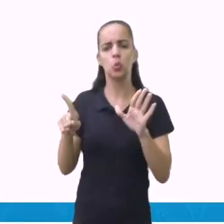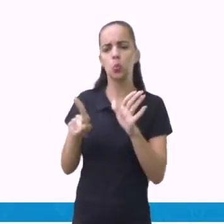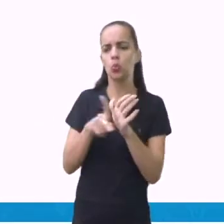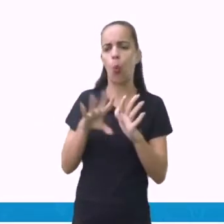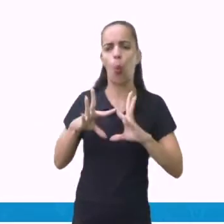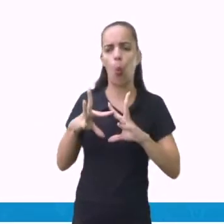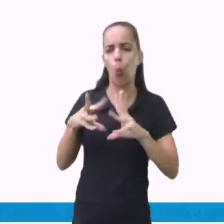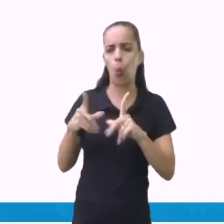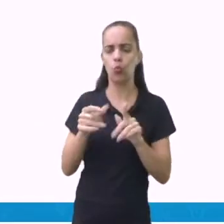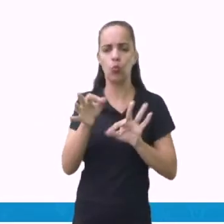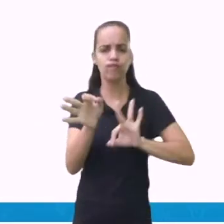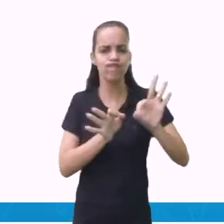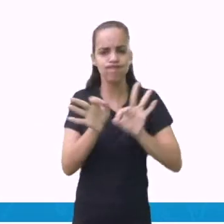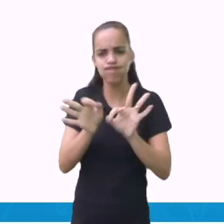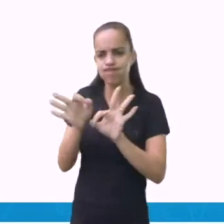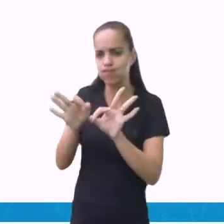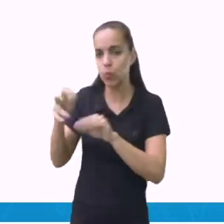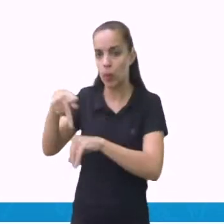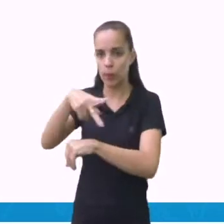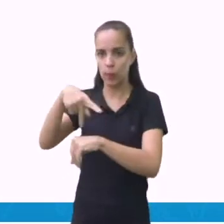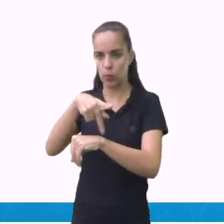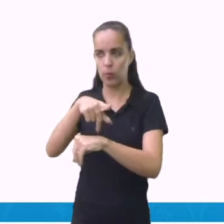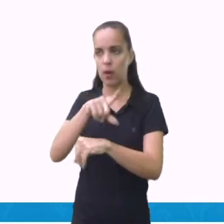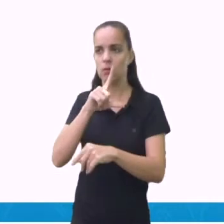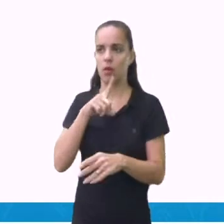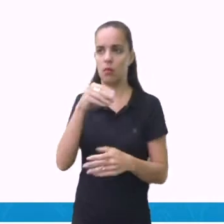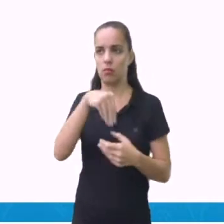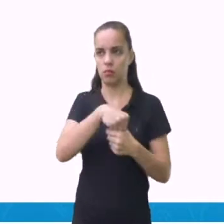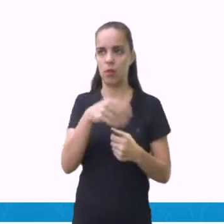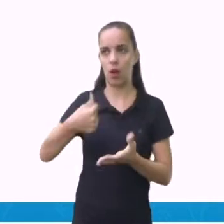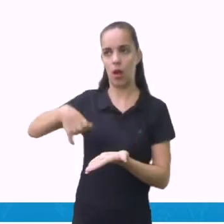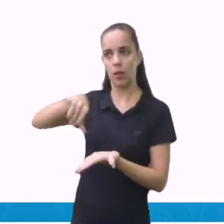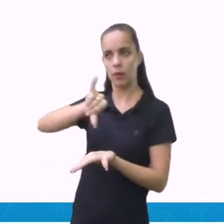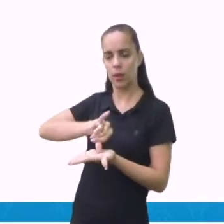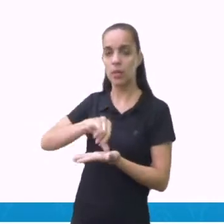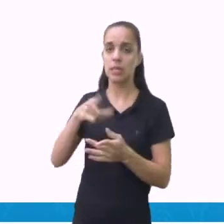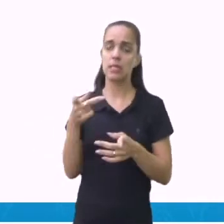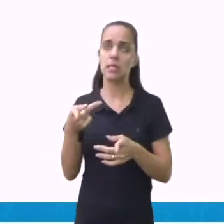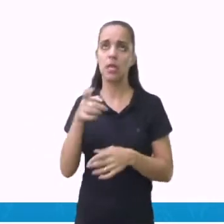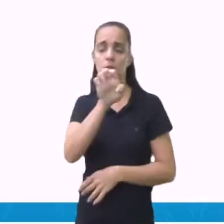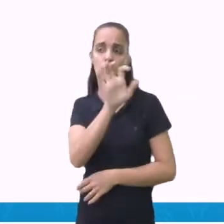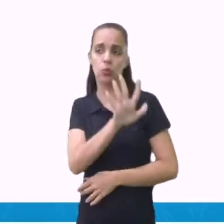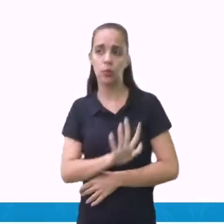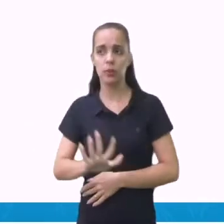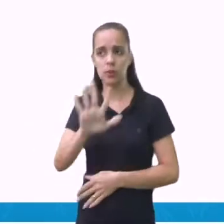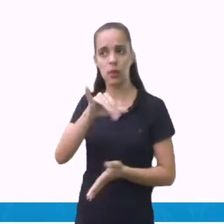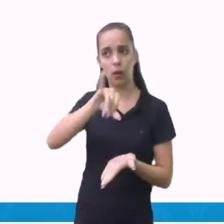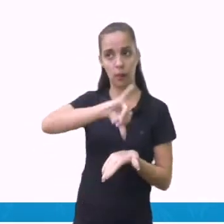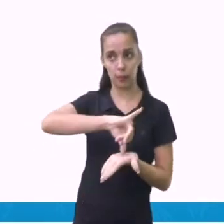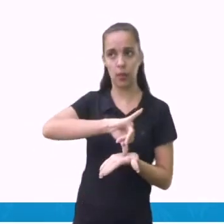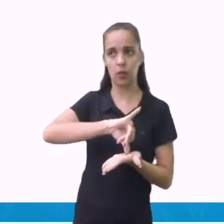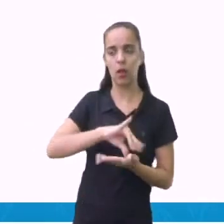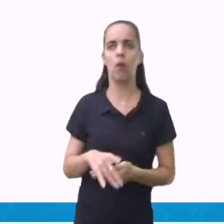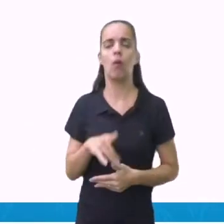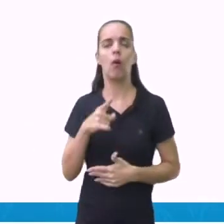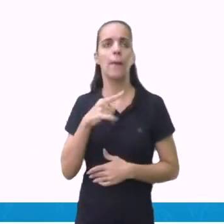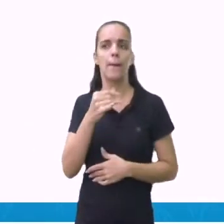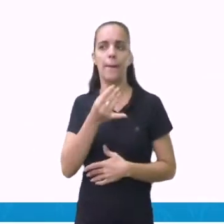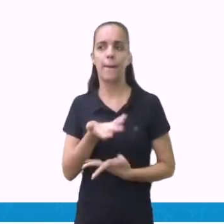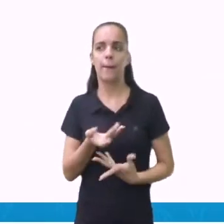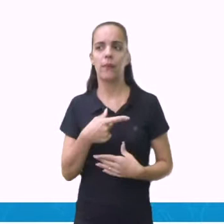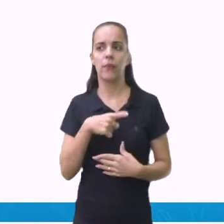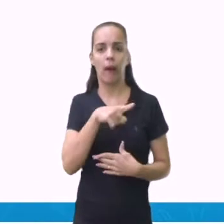o governo central inclusive. Se é uma capital de um estado, então naquela capital vão